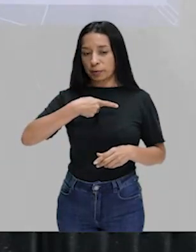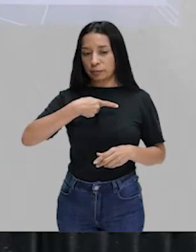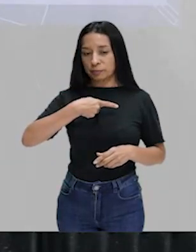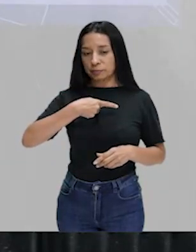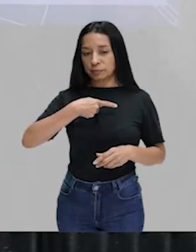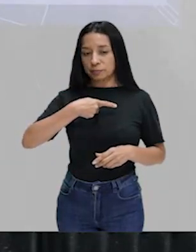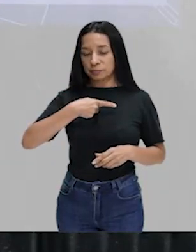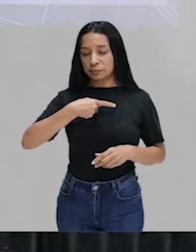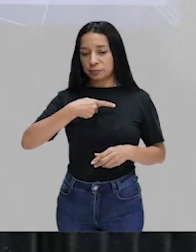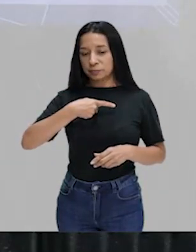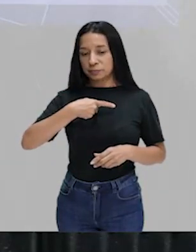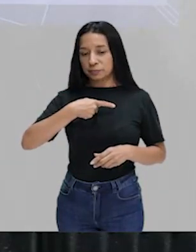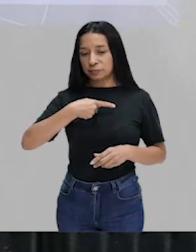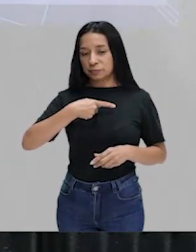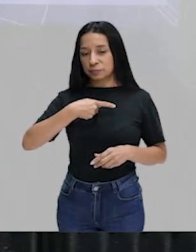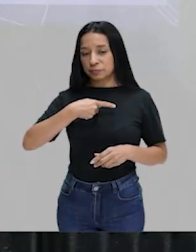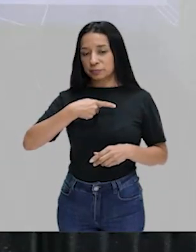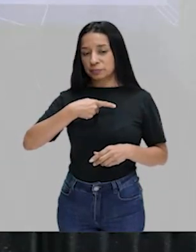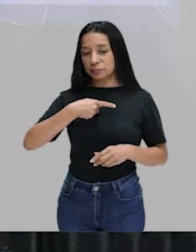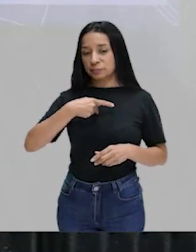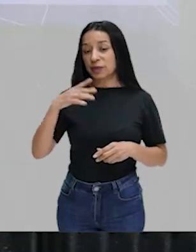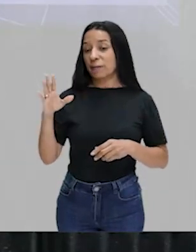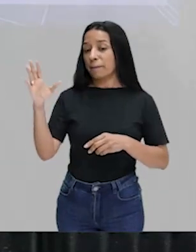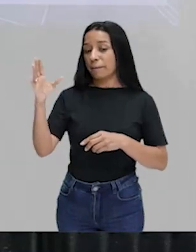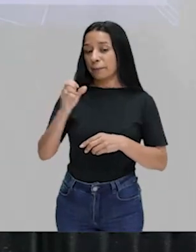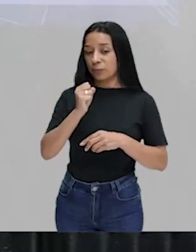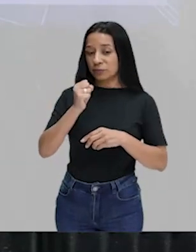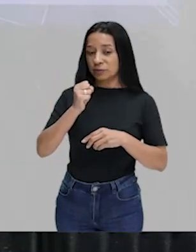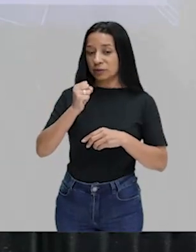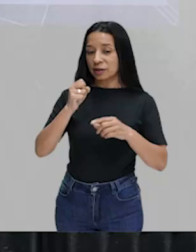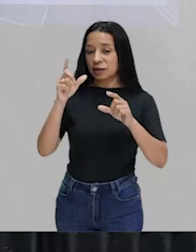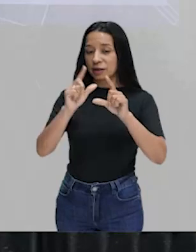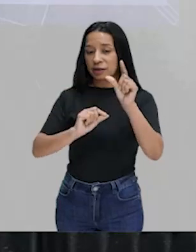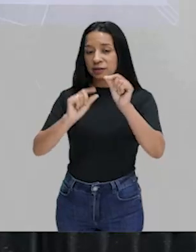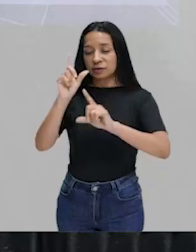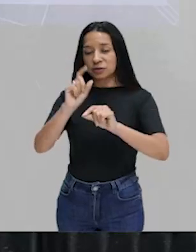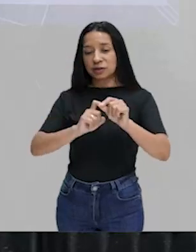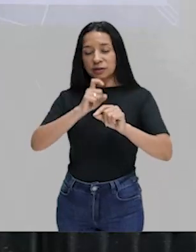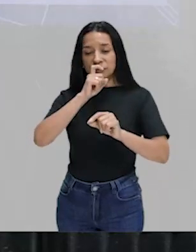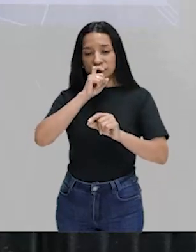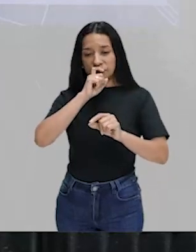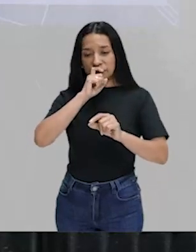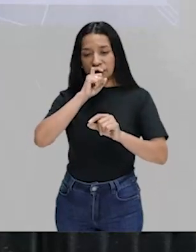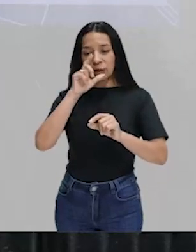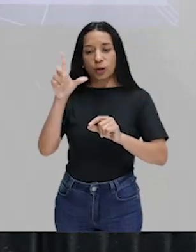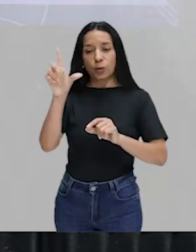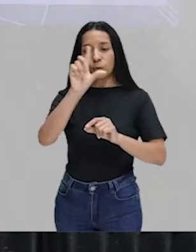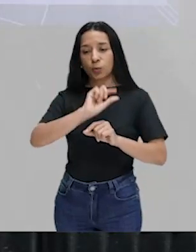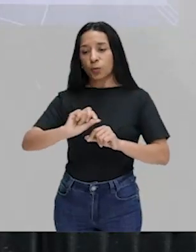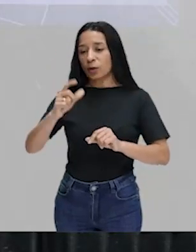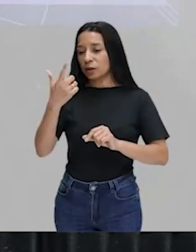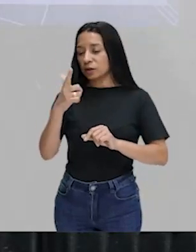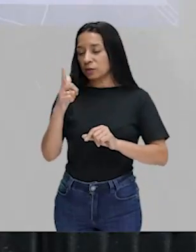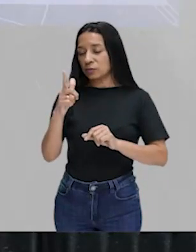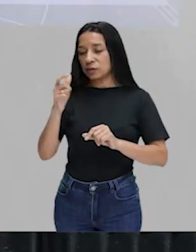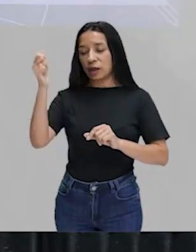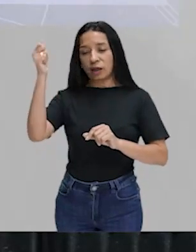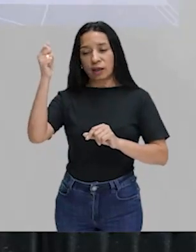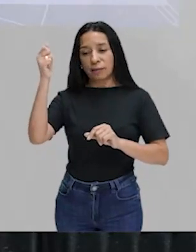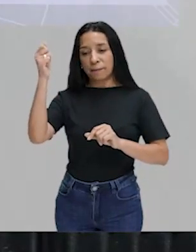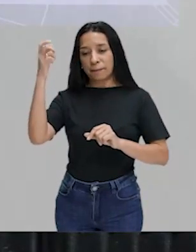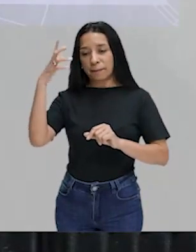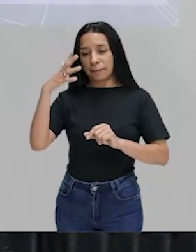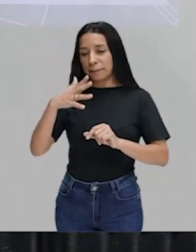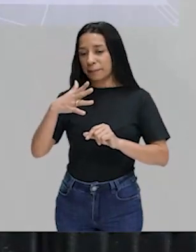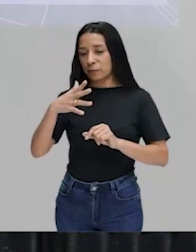ela recorre às estrelas frias. Quem? A lua. Você sabe que a lua não tem brilho próprio. A lua